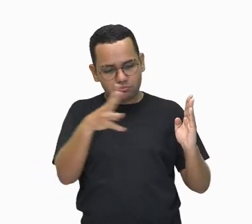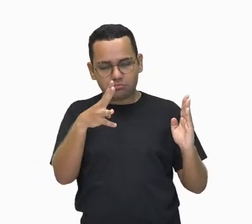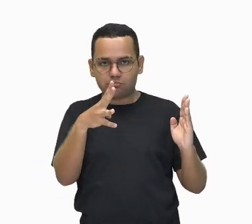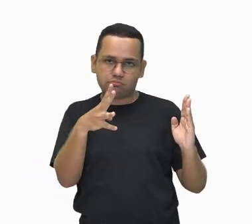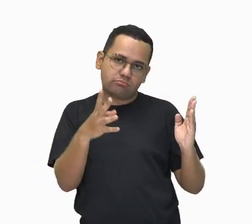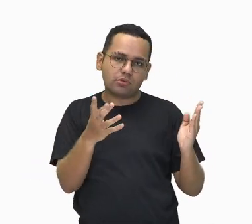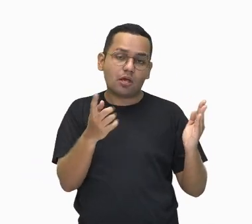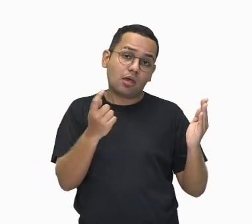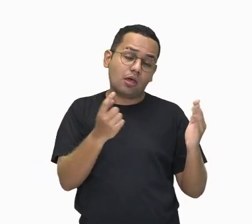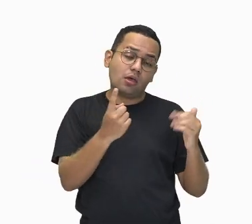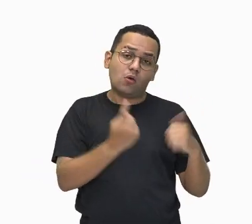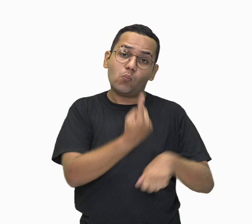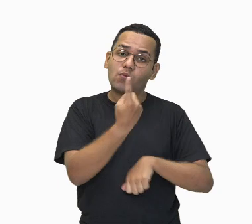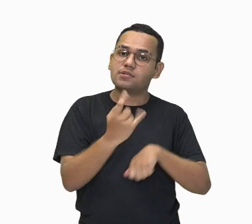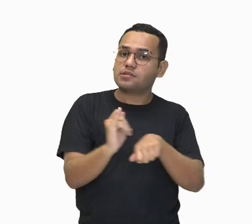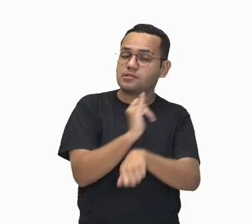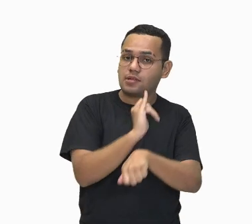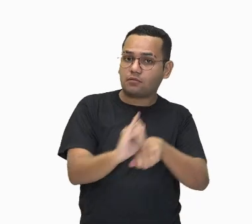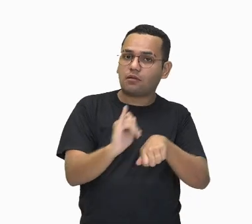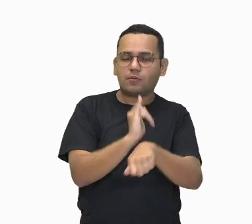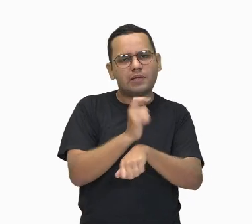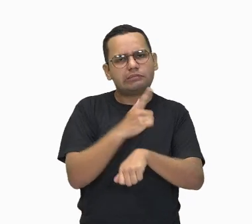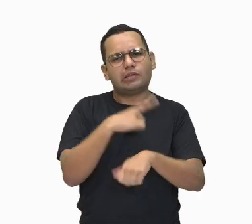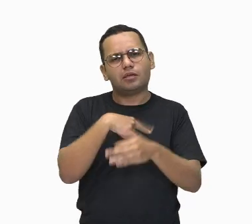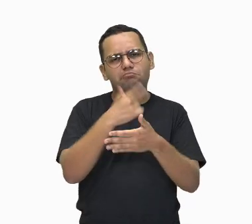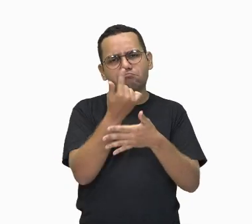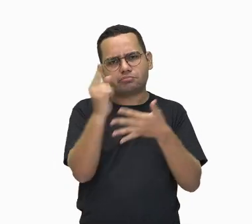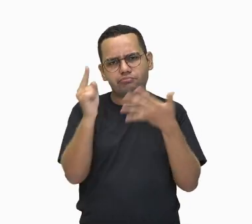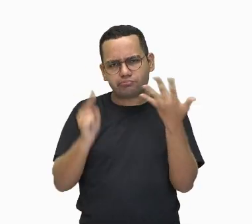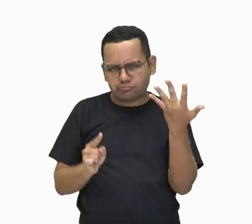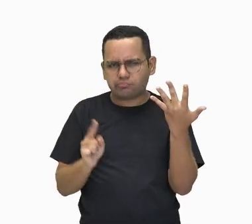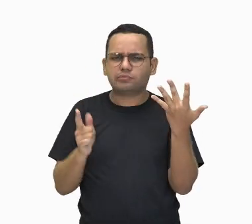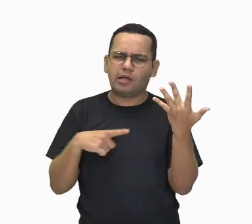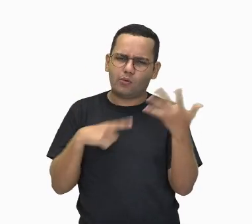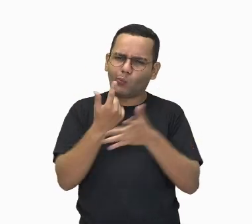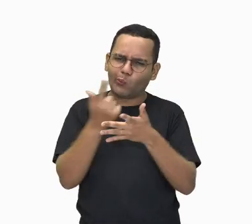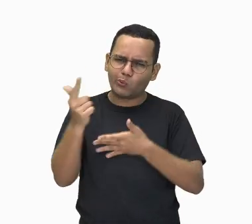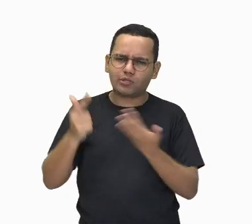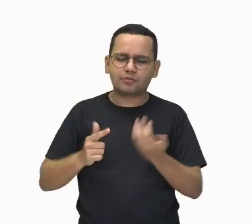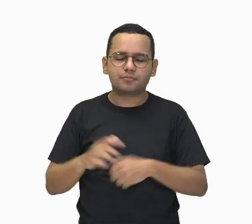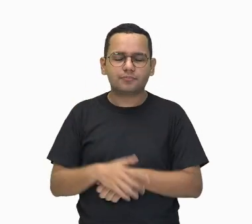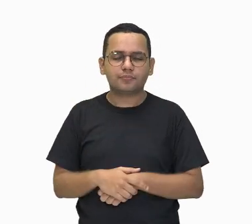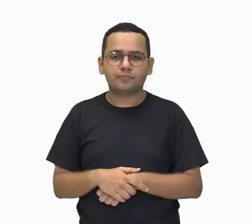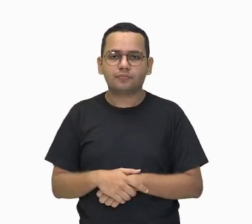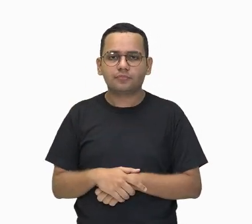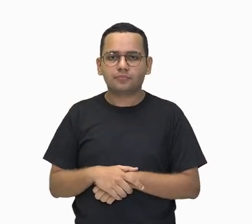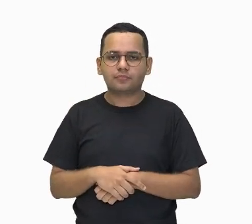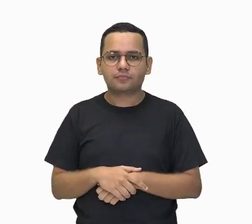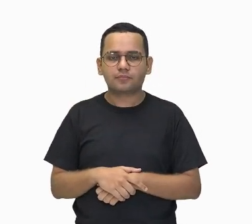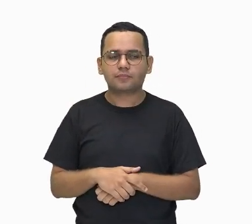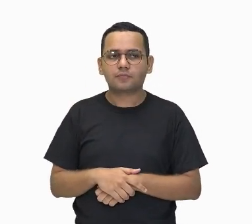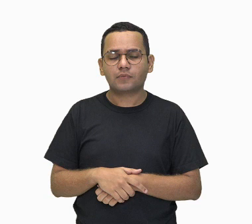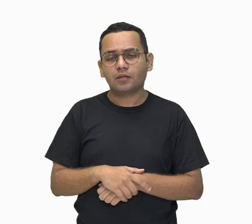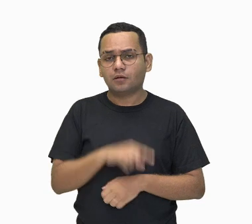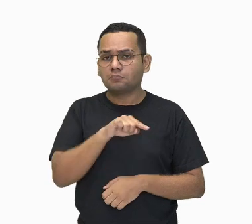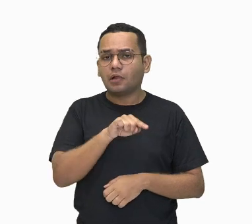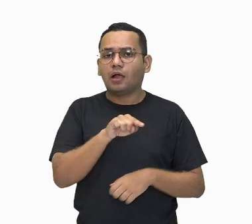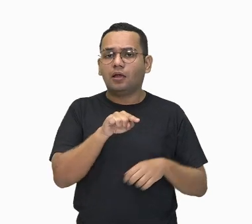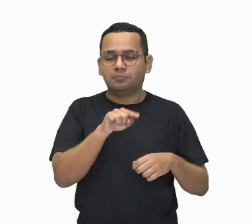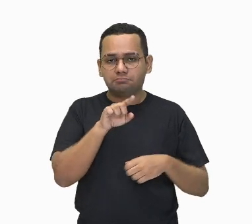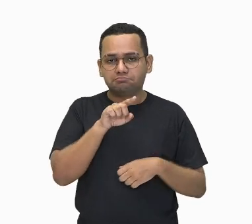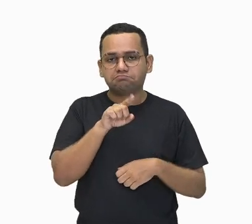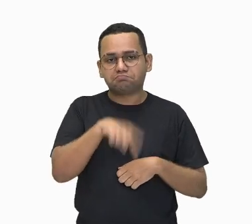única. Para quem tem facilidade, né, só calcular o determinante, a gente ganhou, então,